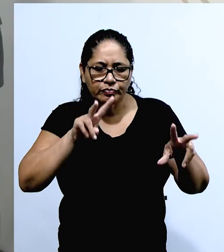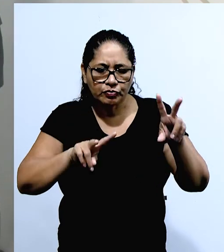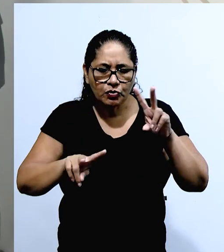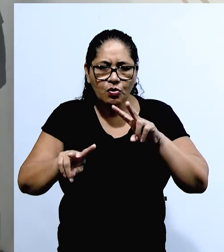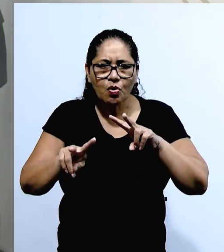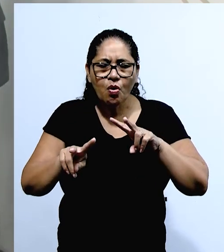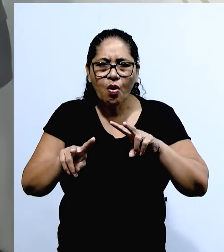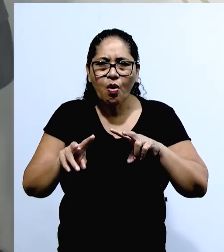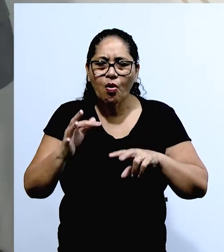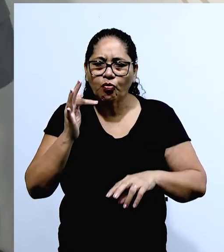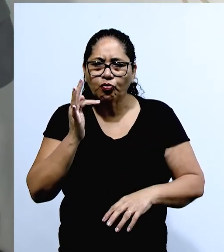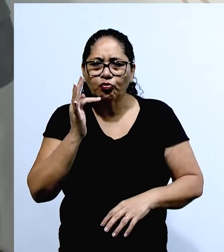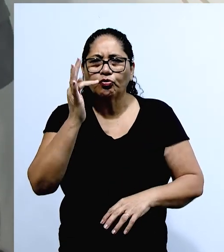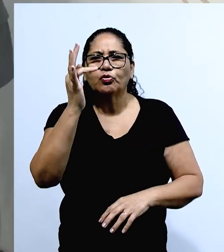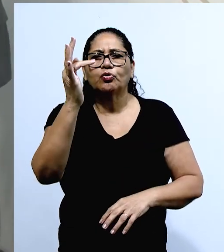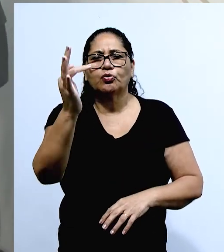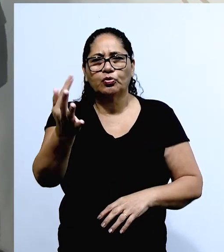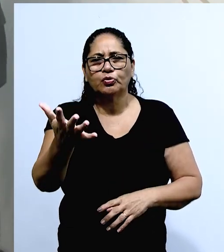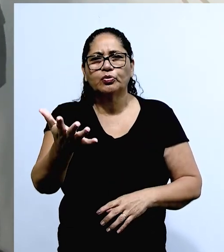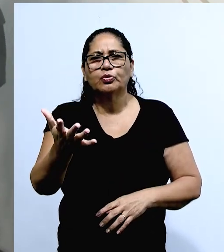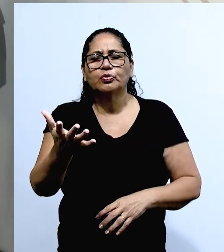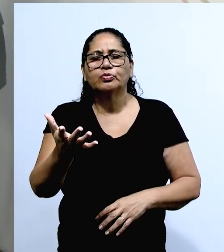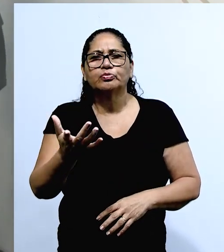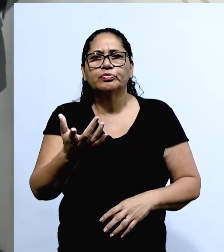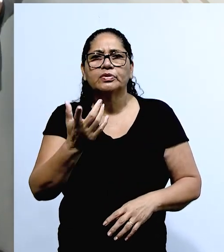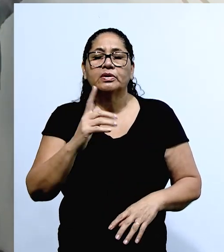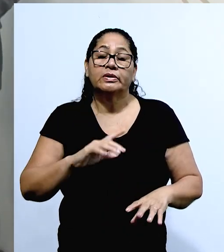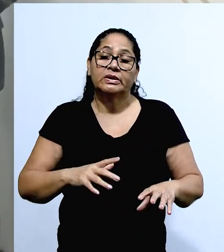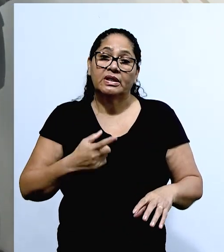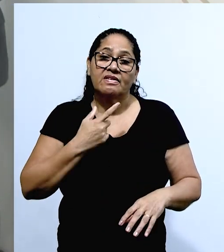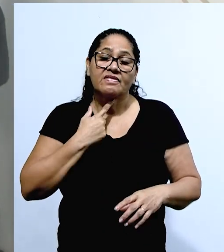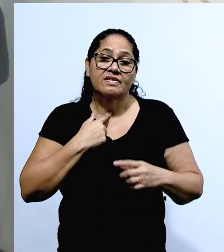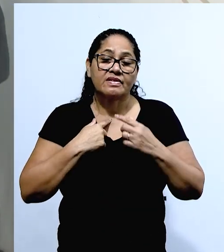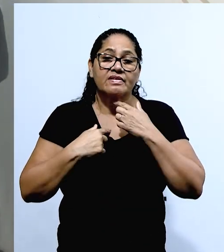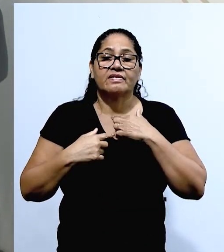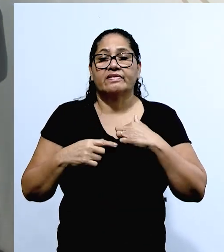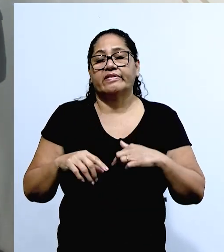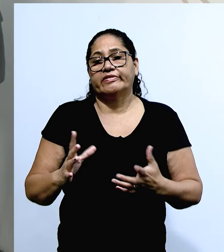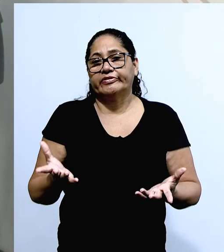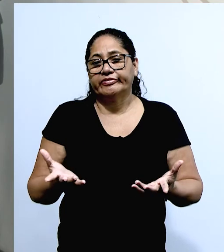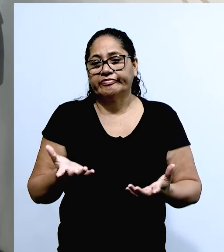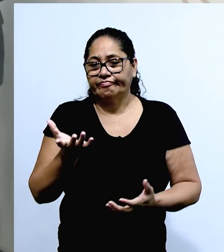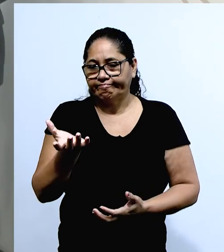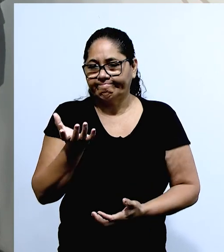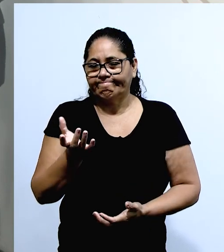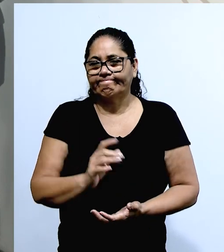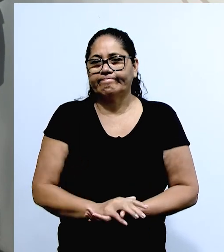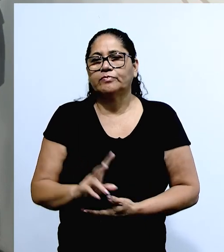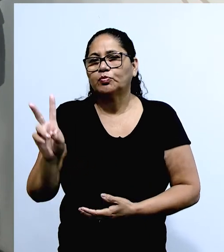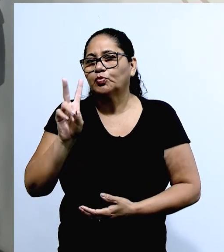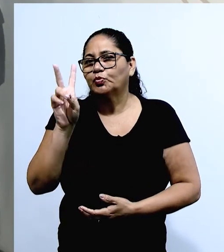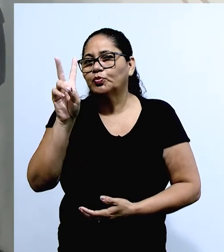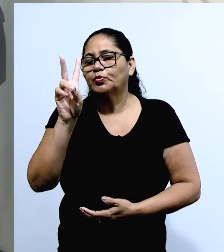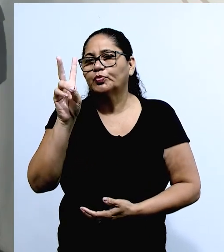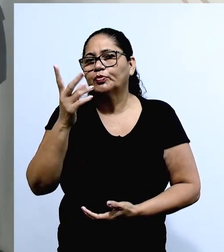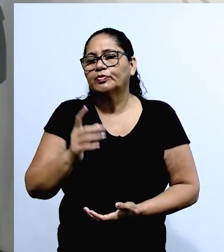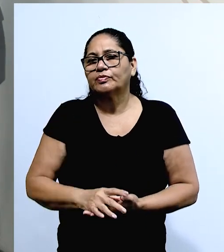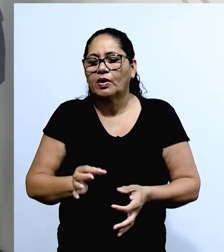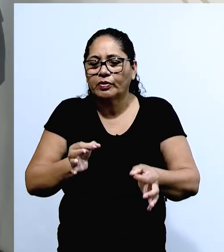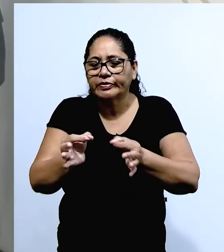quer chegar, o patamar desejado, como é que você quer ser reconhecido. E por último, estávamos falando um pouquinho sobre os